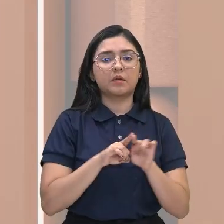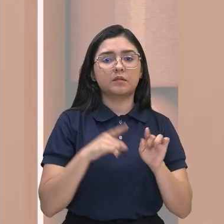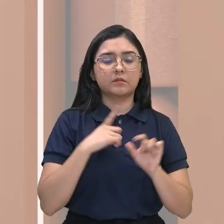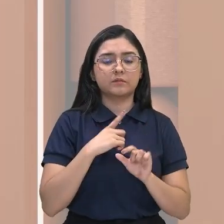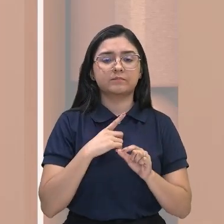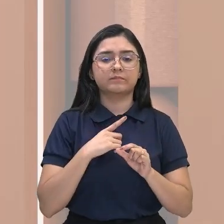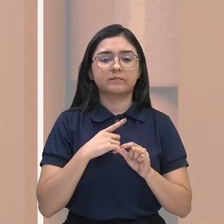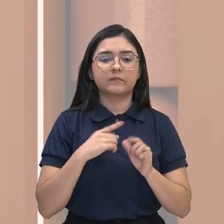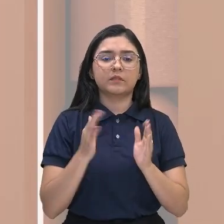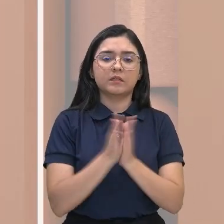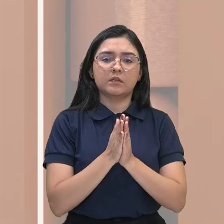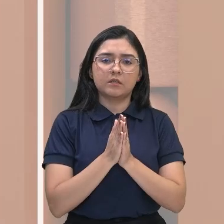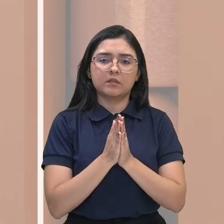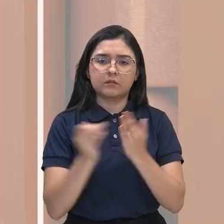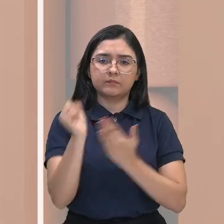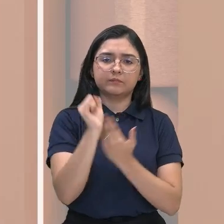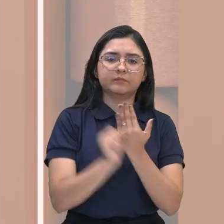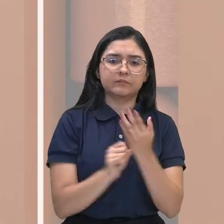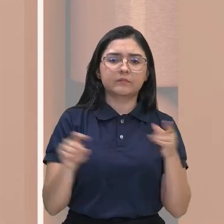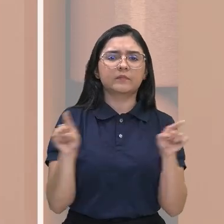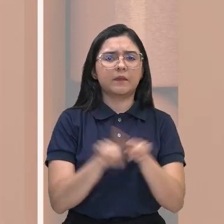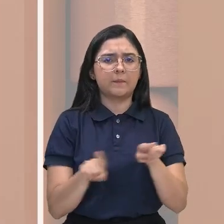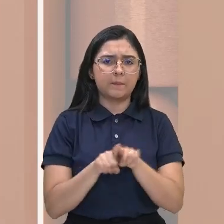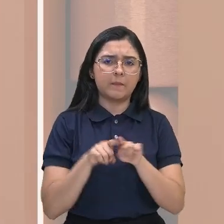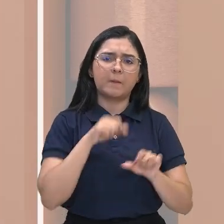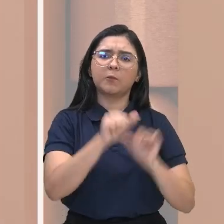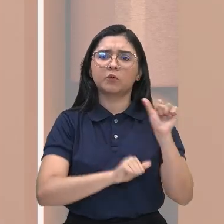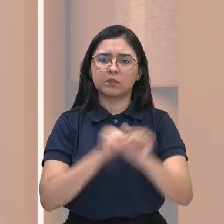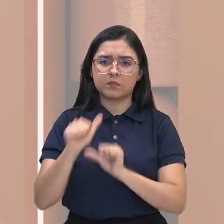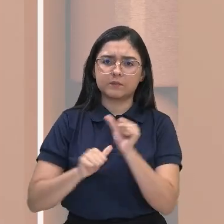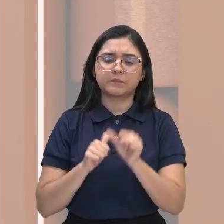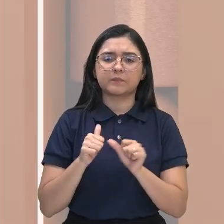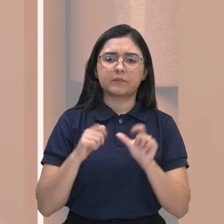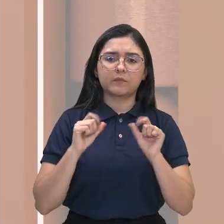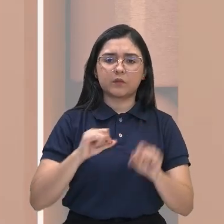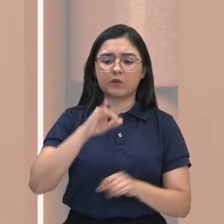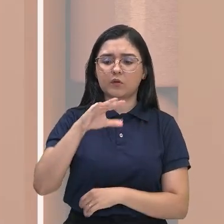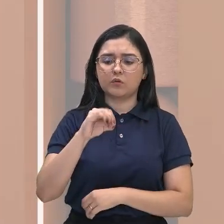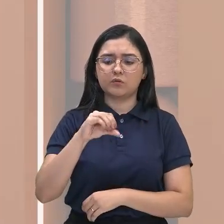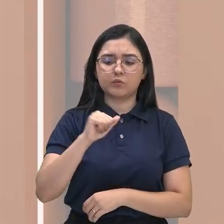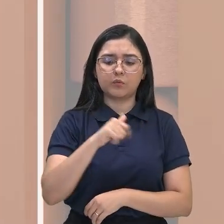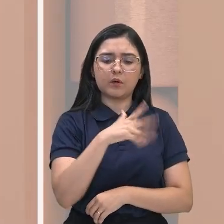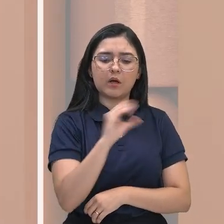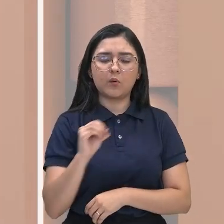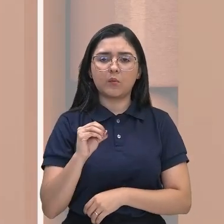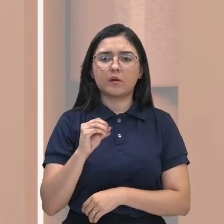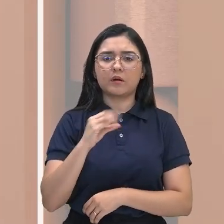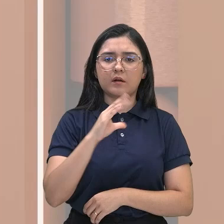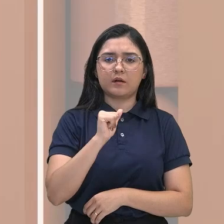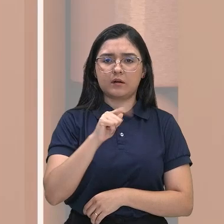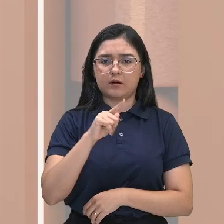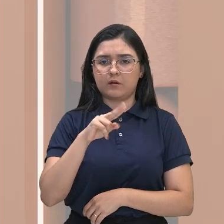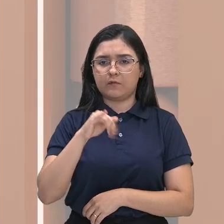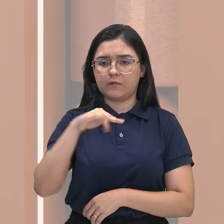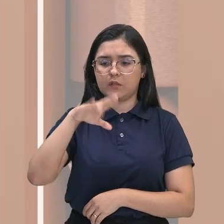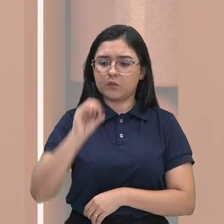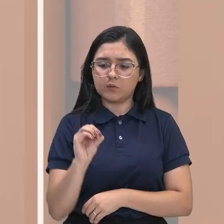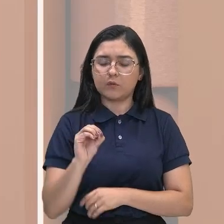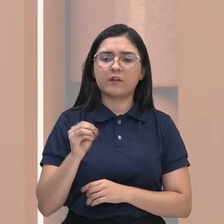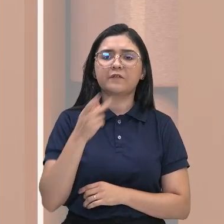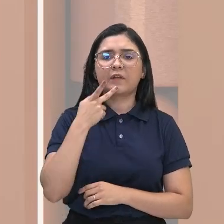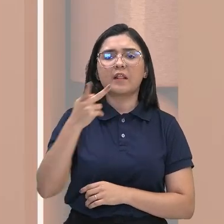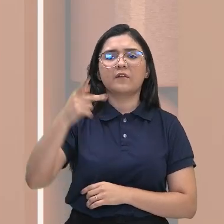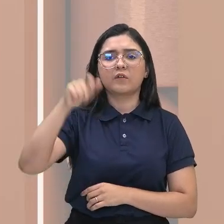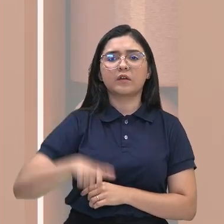João Calvino, que também fez a sua reforma, uma reforma bastante emblemática, porque, basicamente, dizia que a salvação